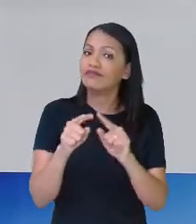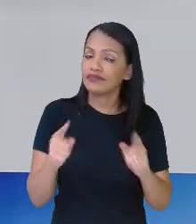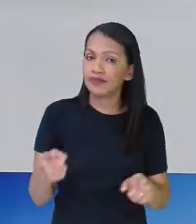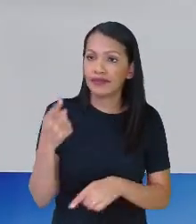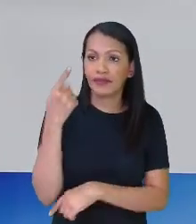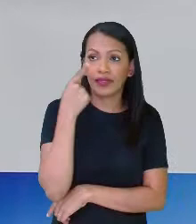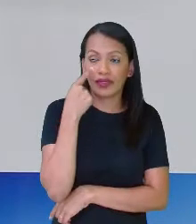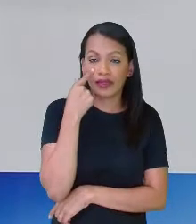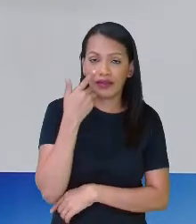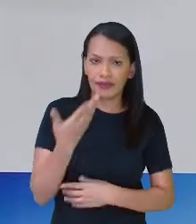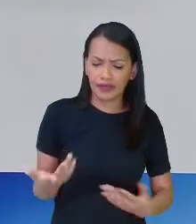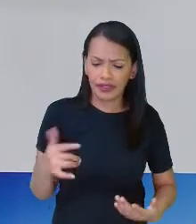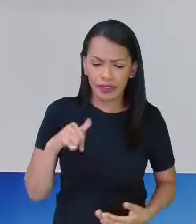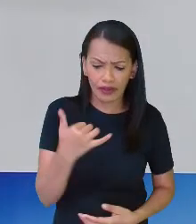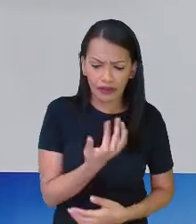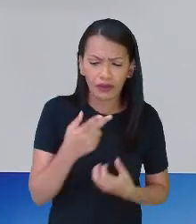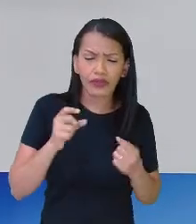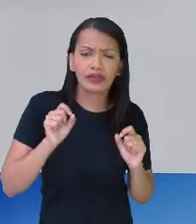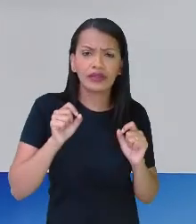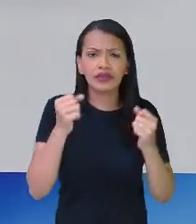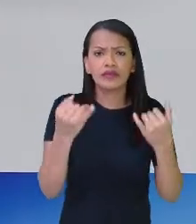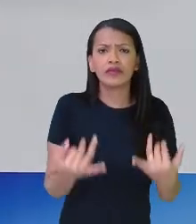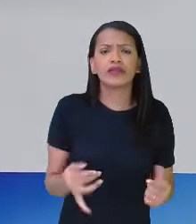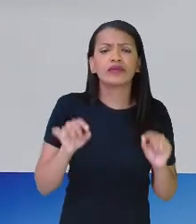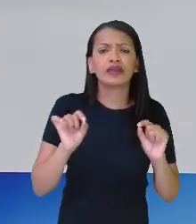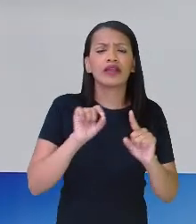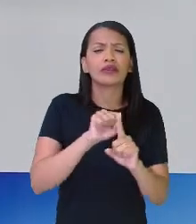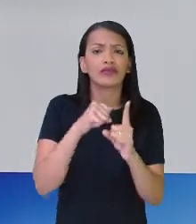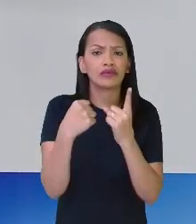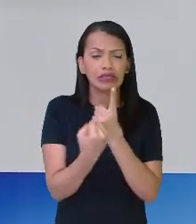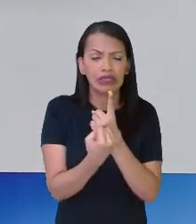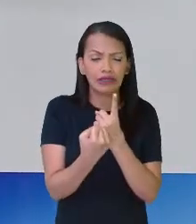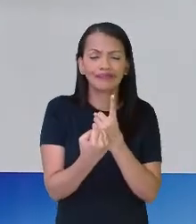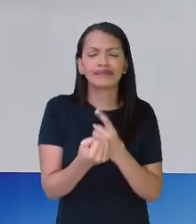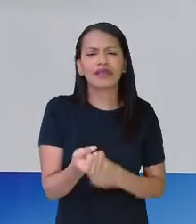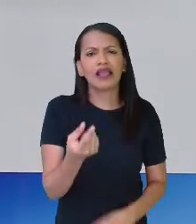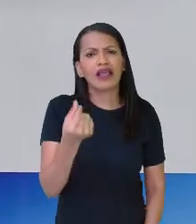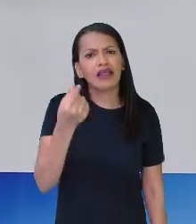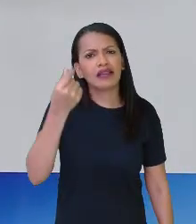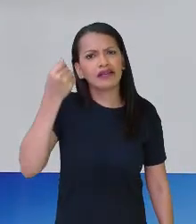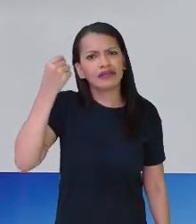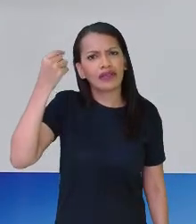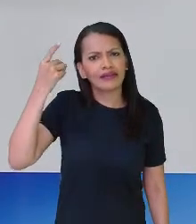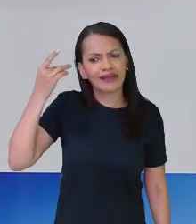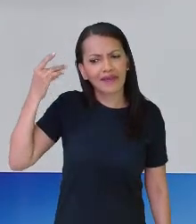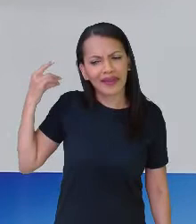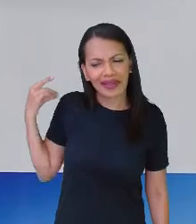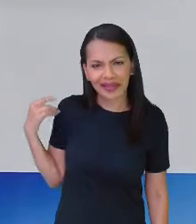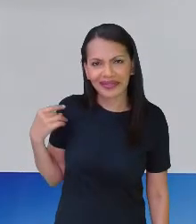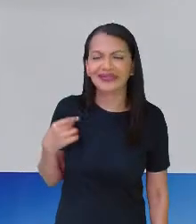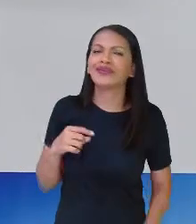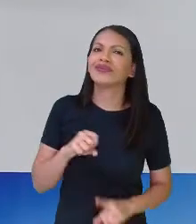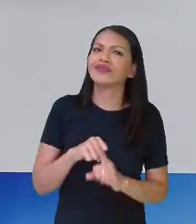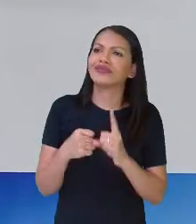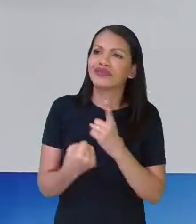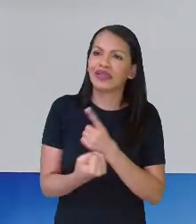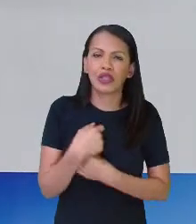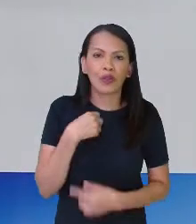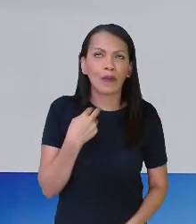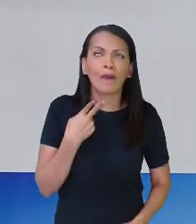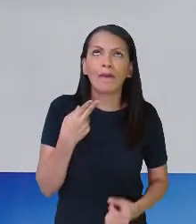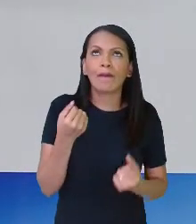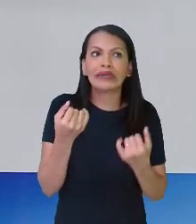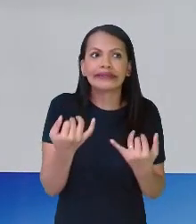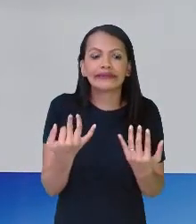Vejam só, gente, quando a gente está falando de sociedade, antigamente, aquelas sociedades mais, eu não posso nem